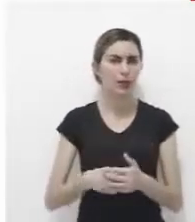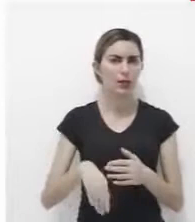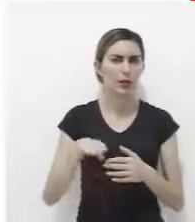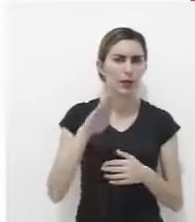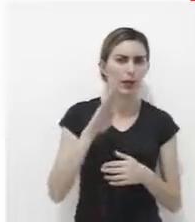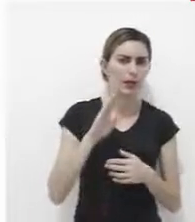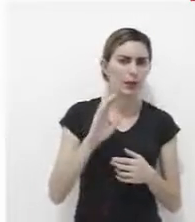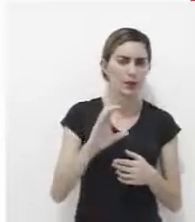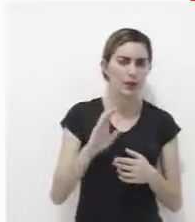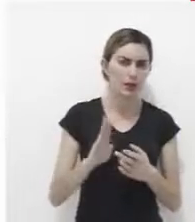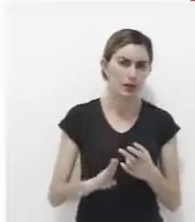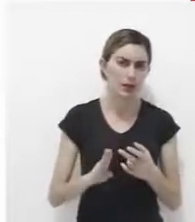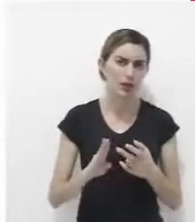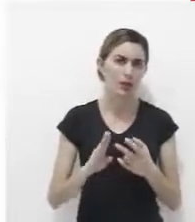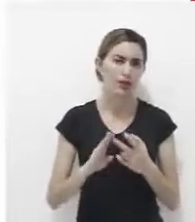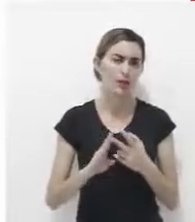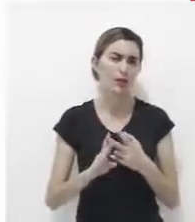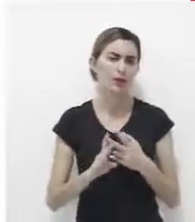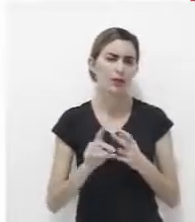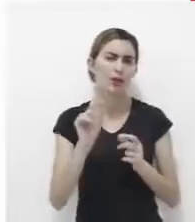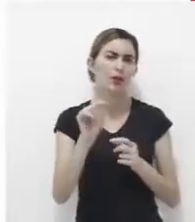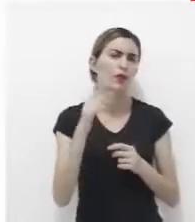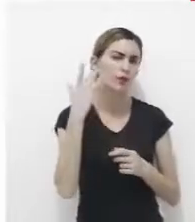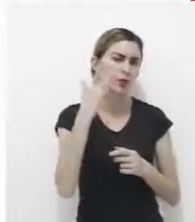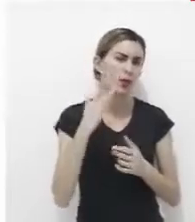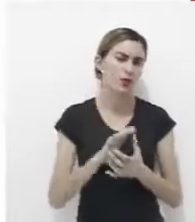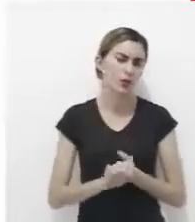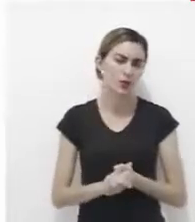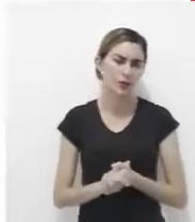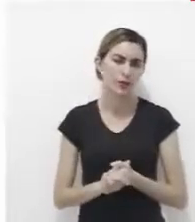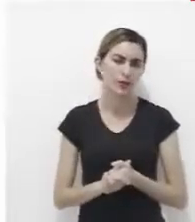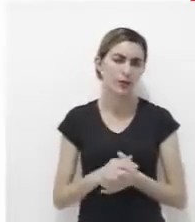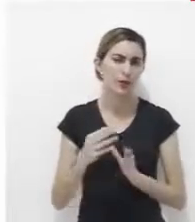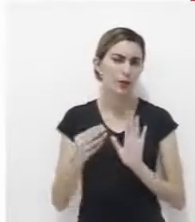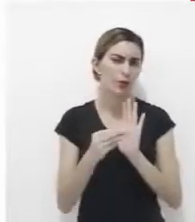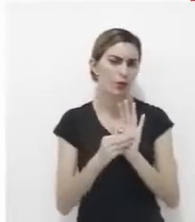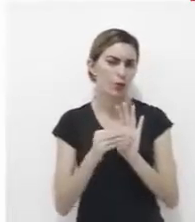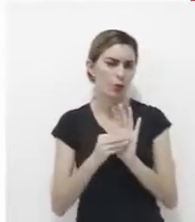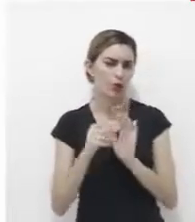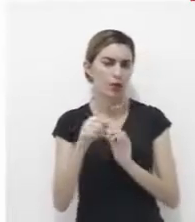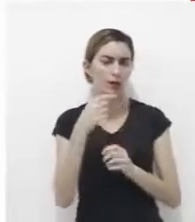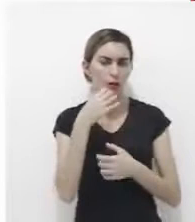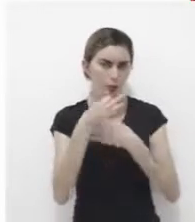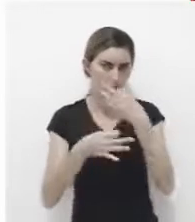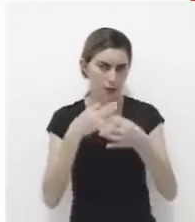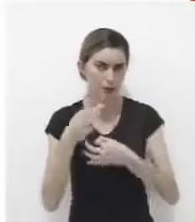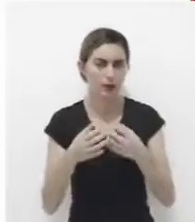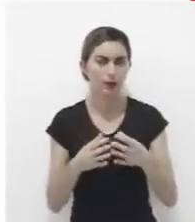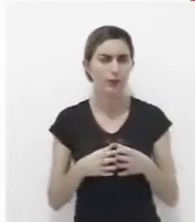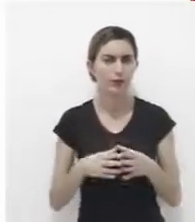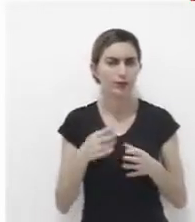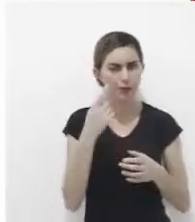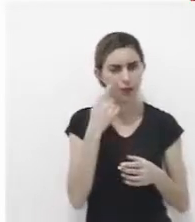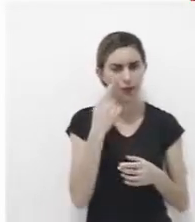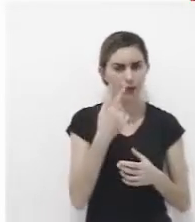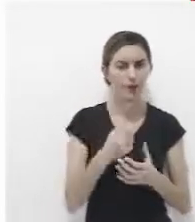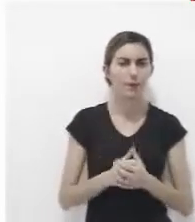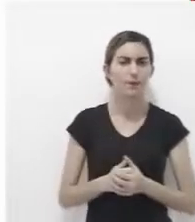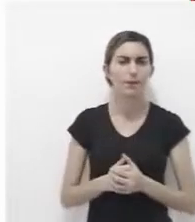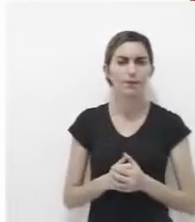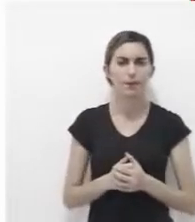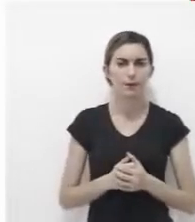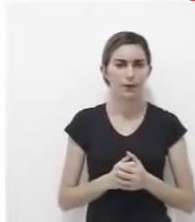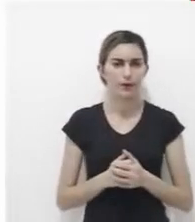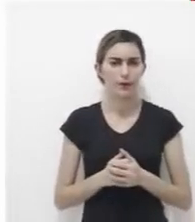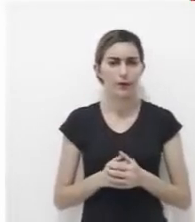ali para decidir entre B, C ou D. O que você acha? Vou colocar aqui e a gente vai comentando, tá bom? Então, olha